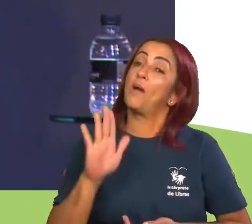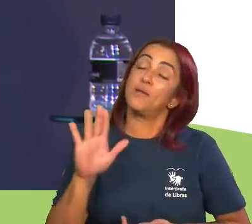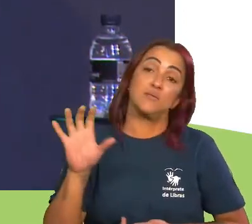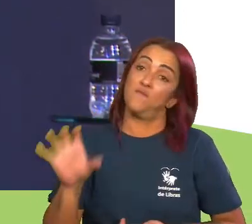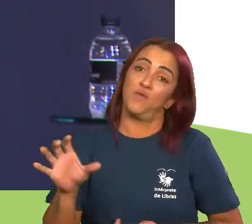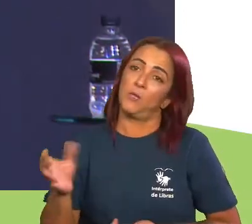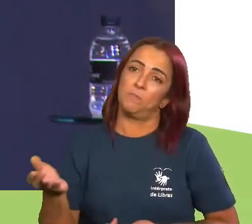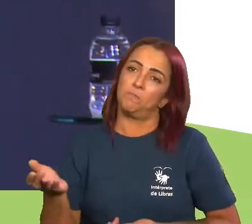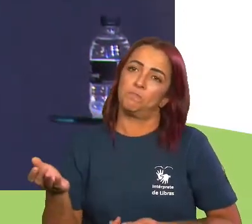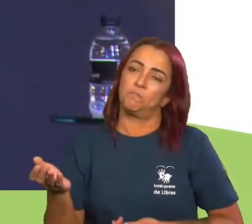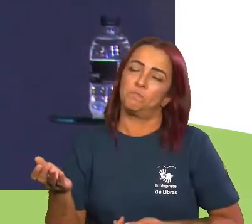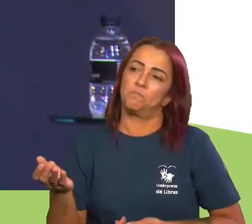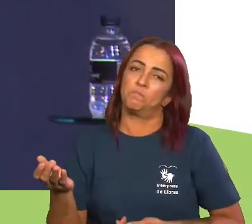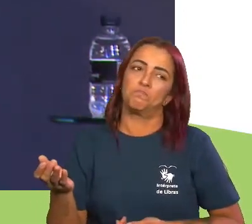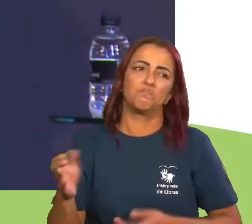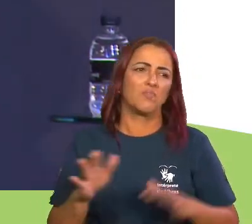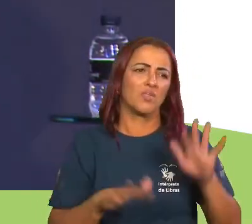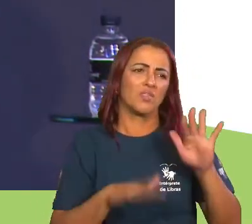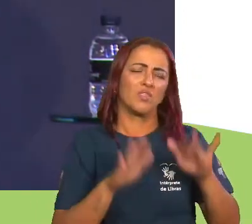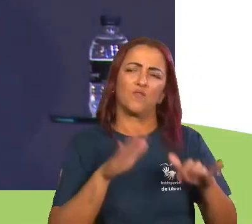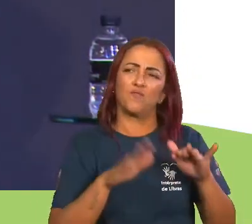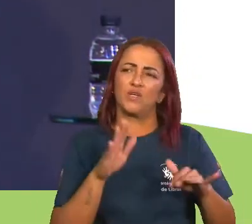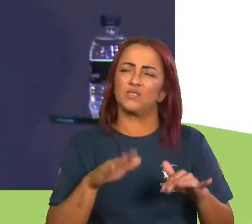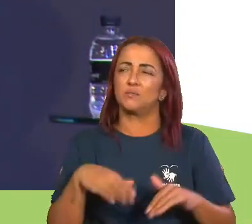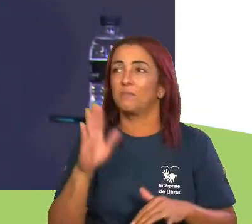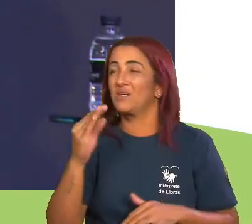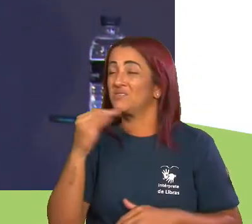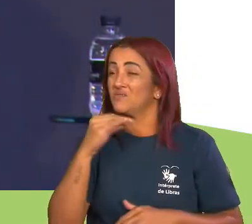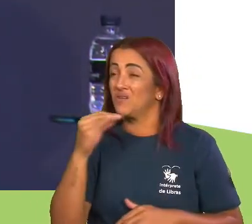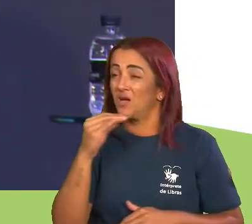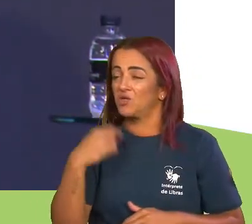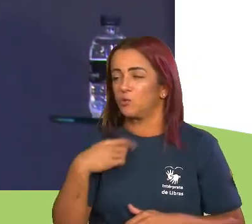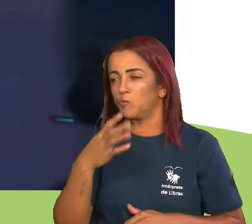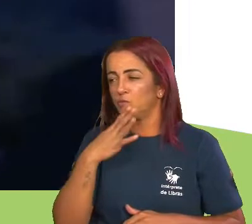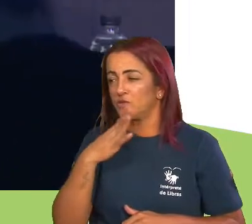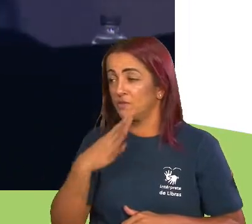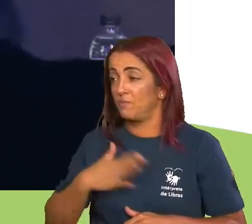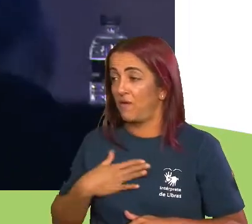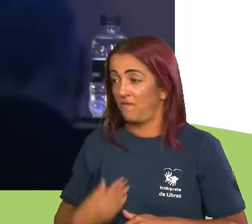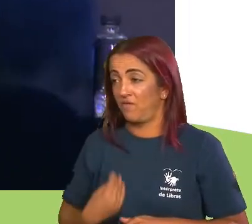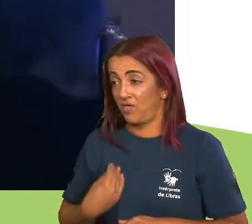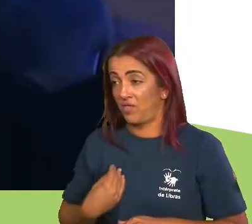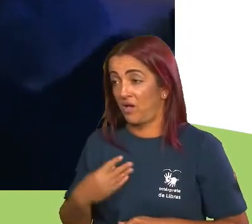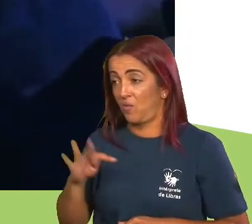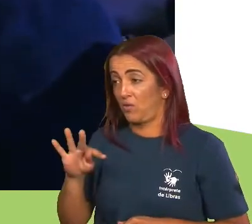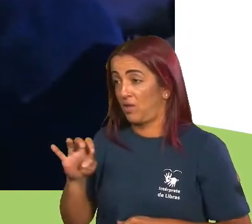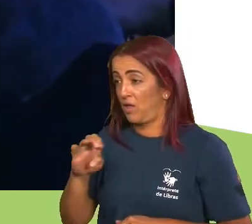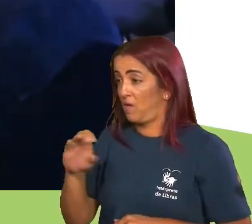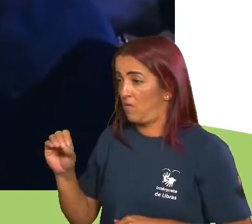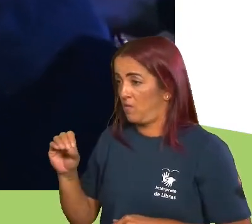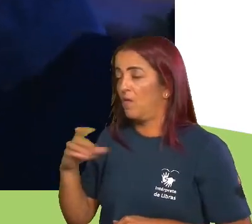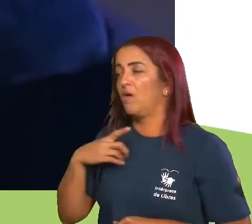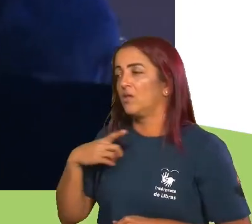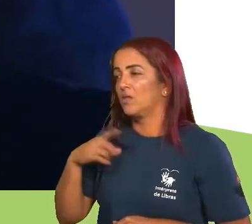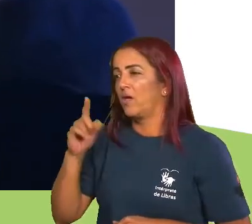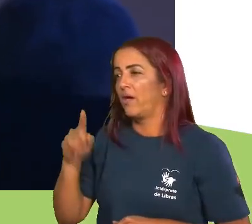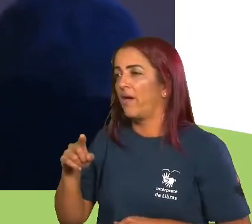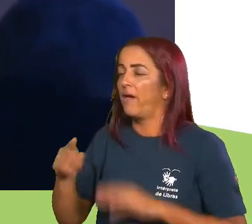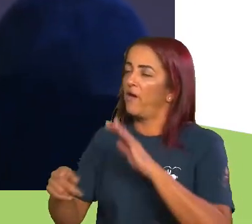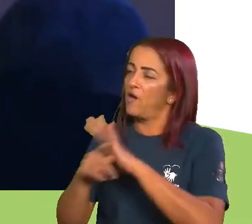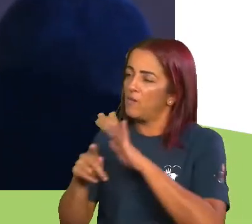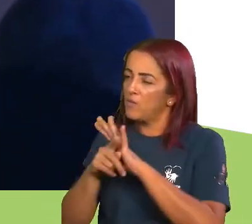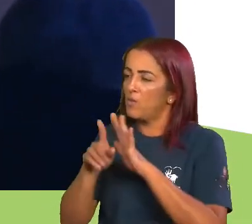enfim, talvez a coisa mais frágil que eu conheci na minha vida foi o Theo. E é a maior